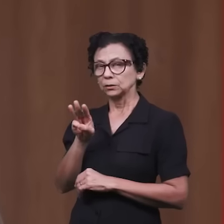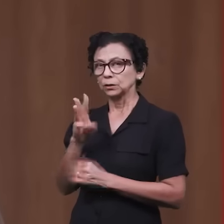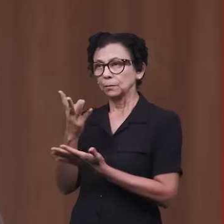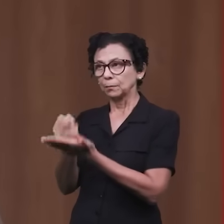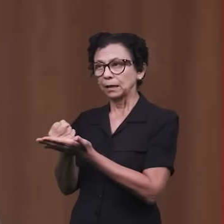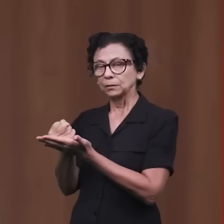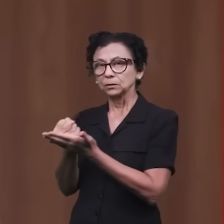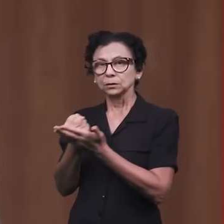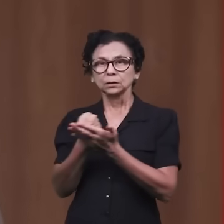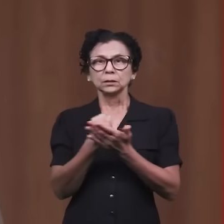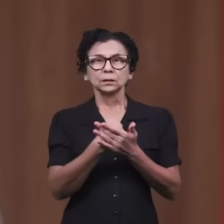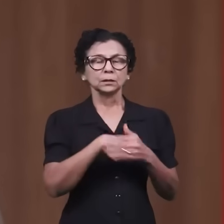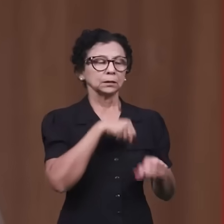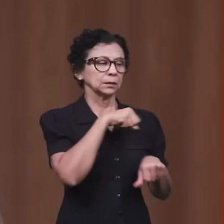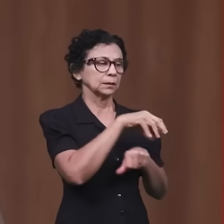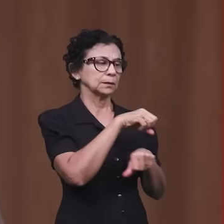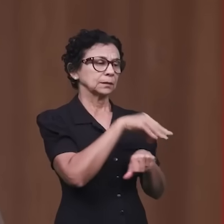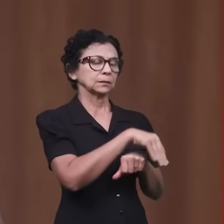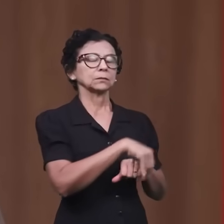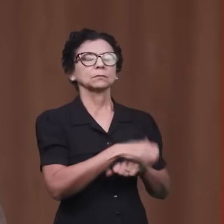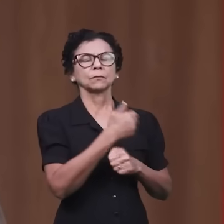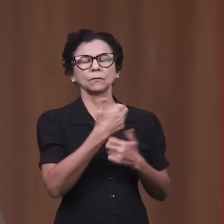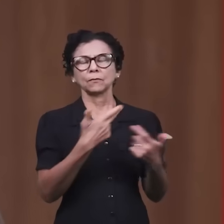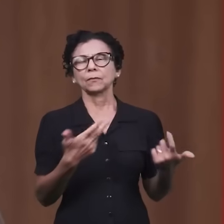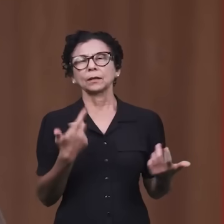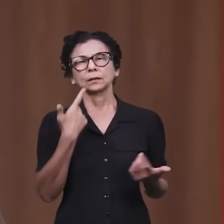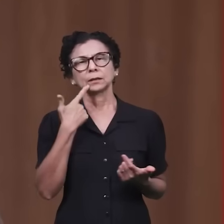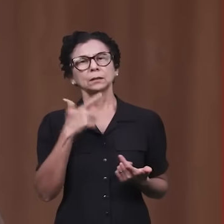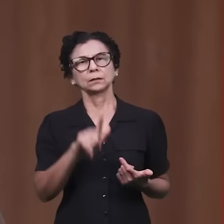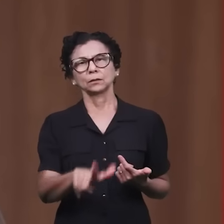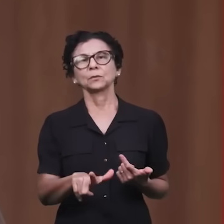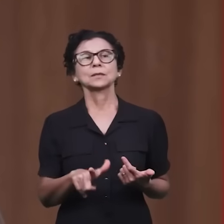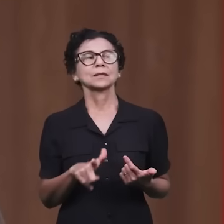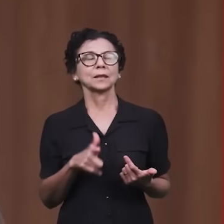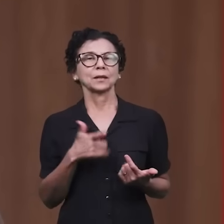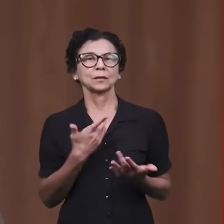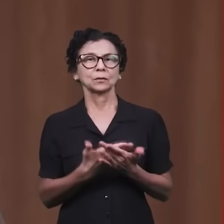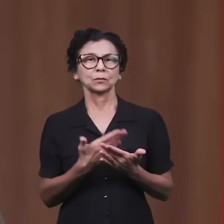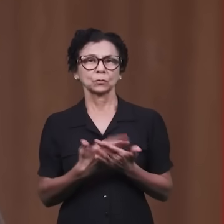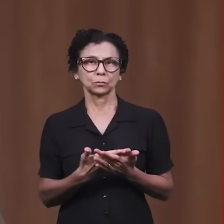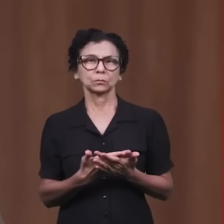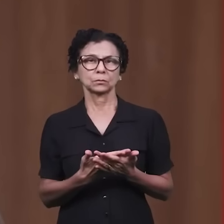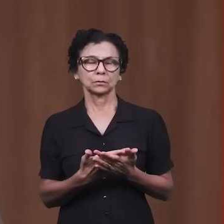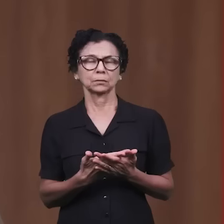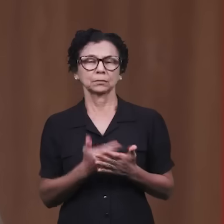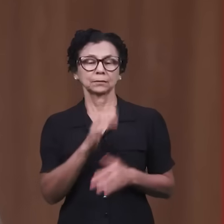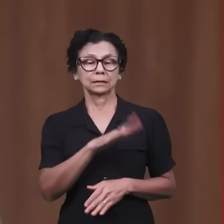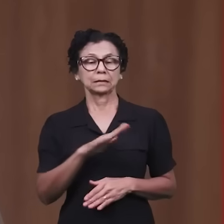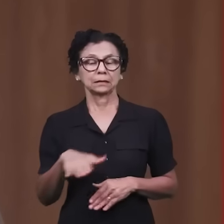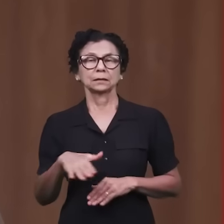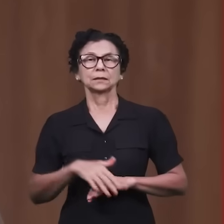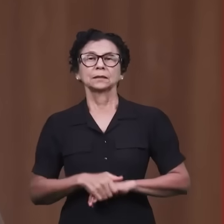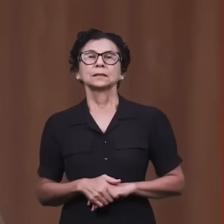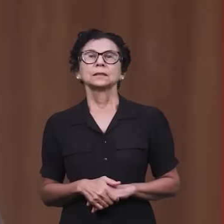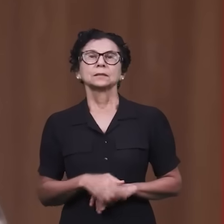língua russa, e eles já participam lá, porque nós temos em várias línguas, né, os estudos das crianças, que são divulgados, e elas passam os estudos